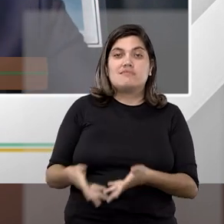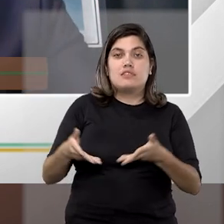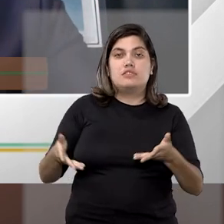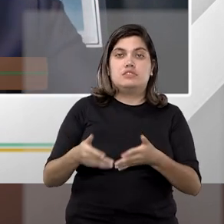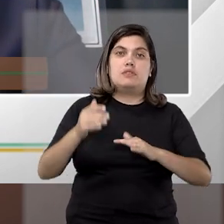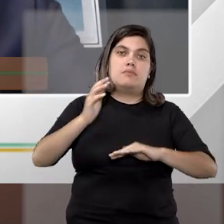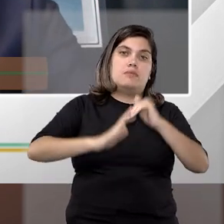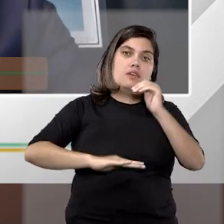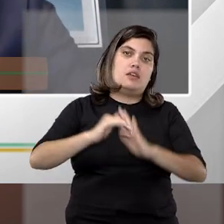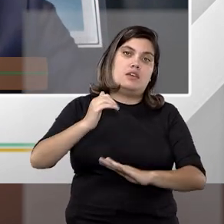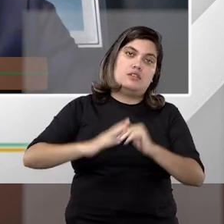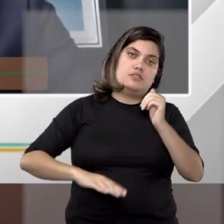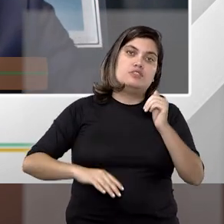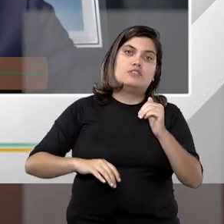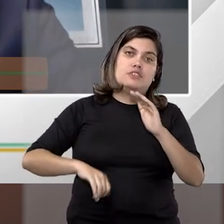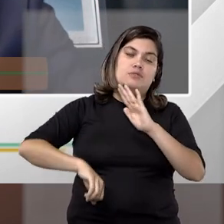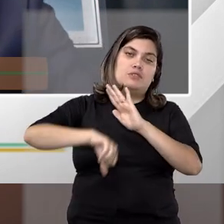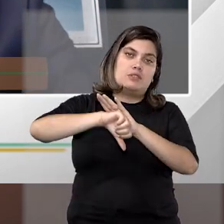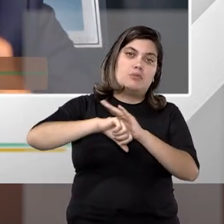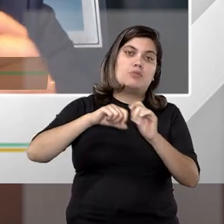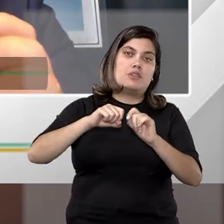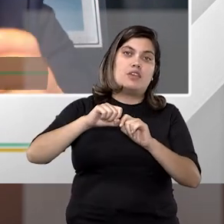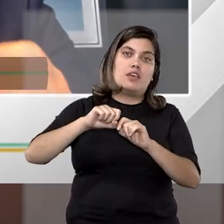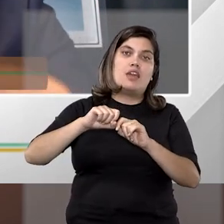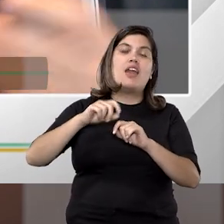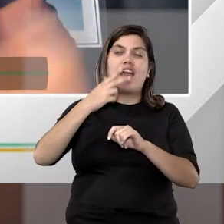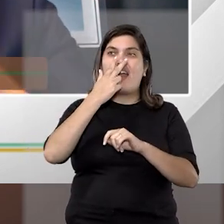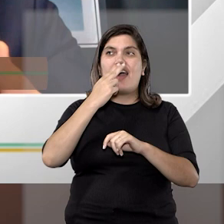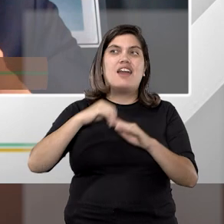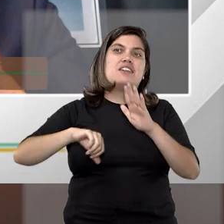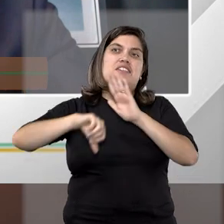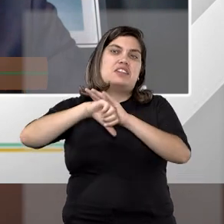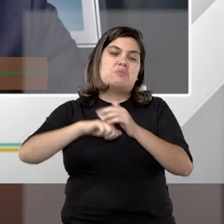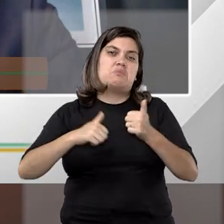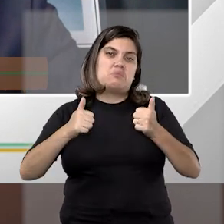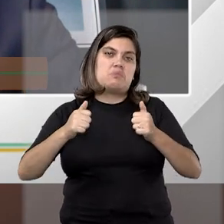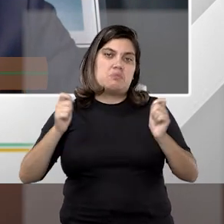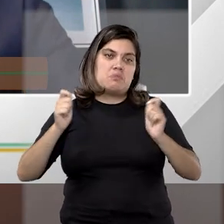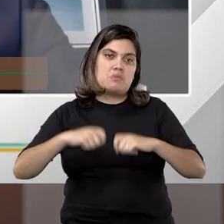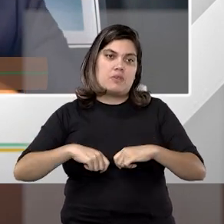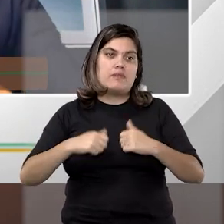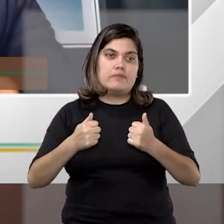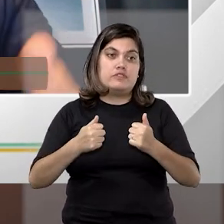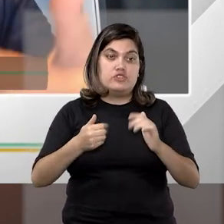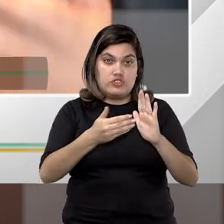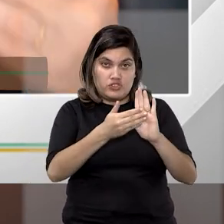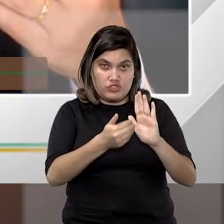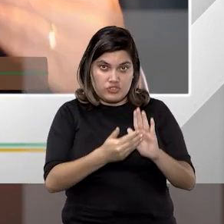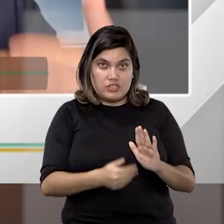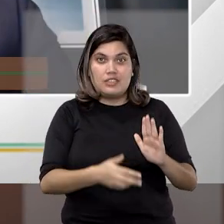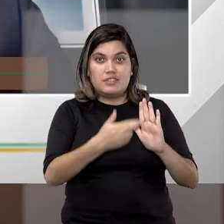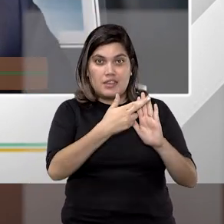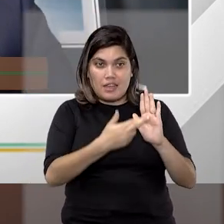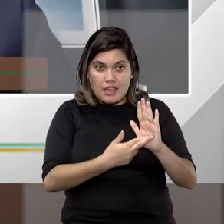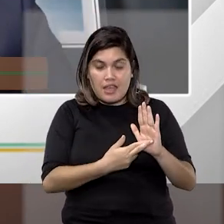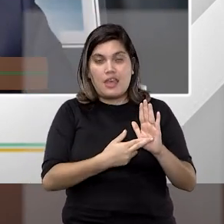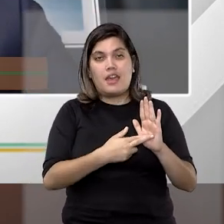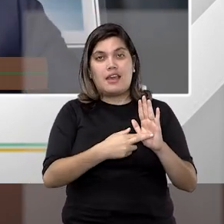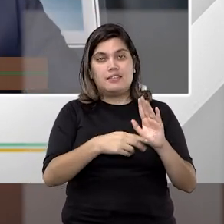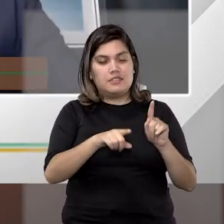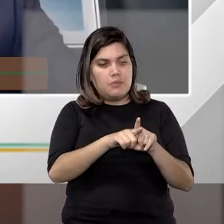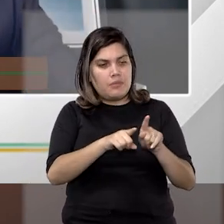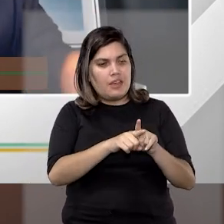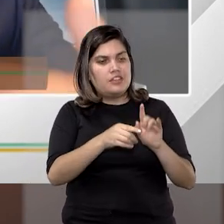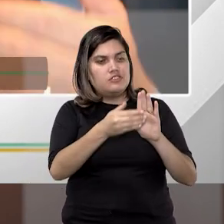o incentivo à prática do delito na ideia de que o crime compensa então tirando este estigma